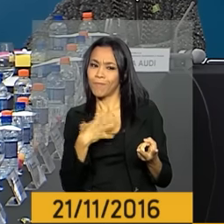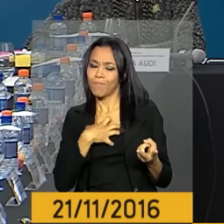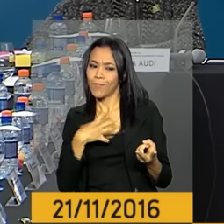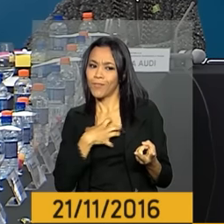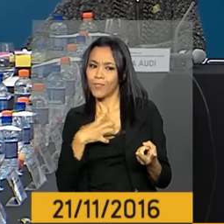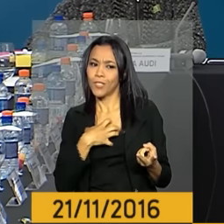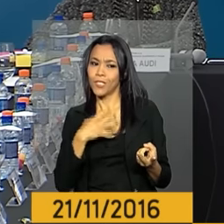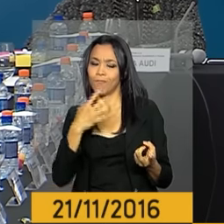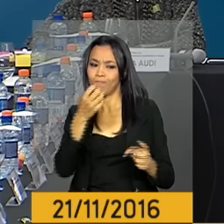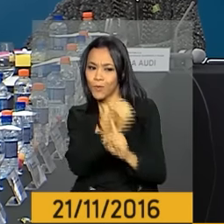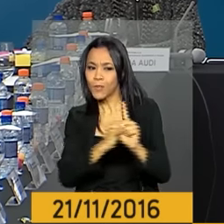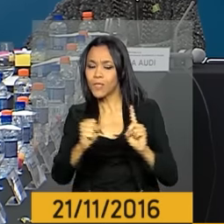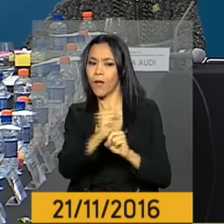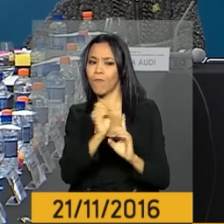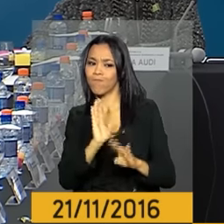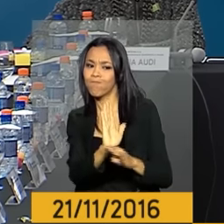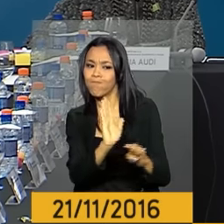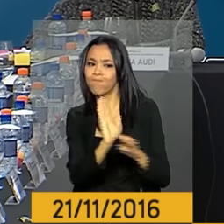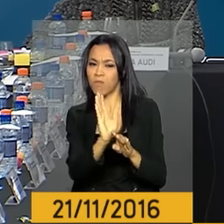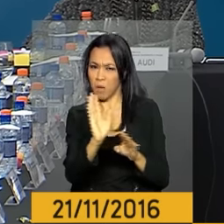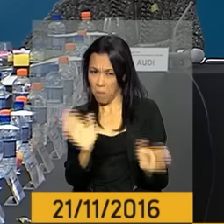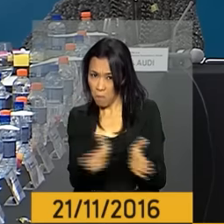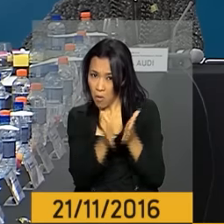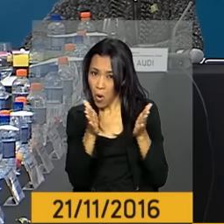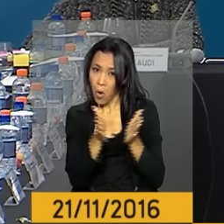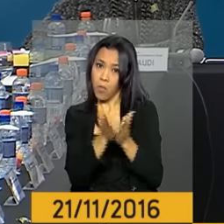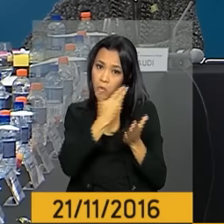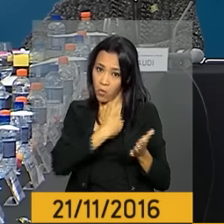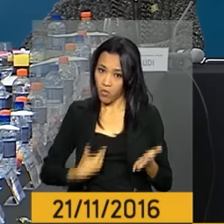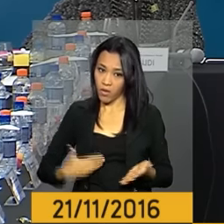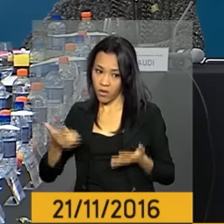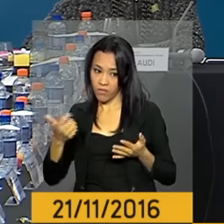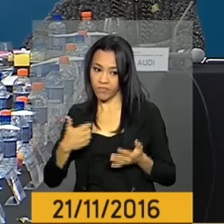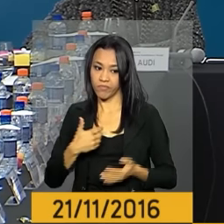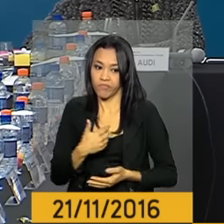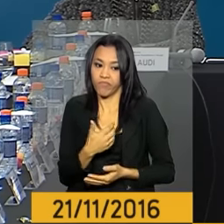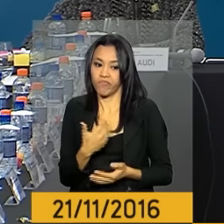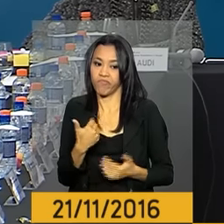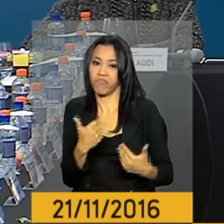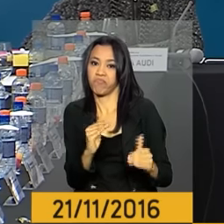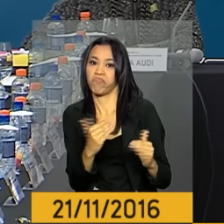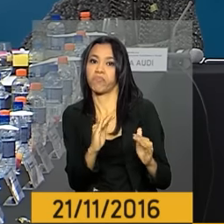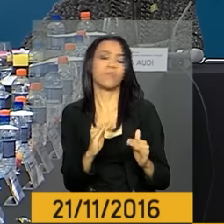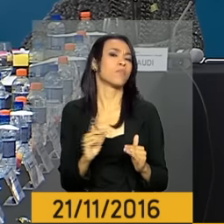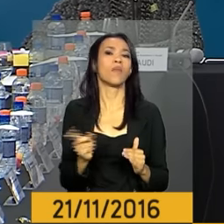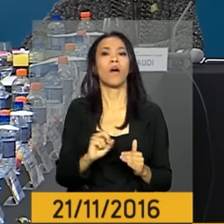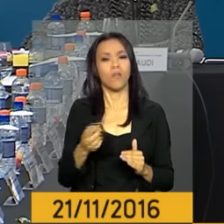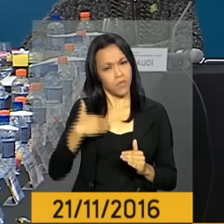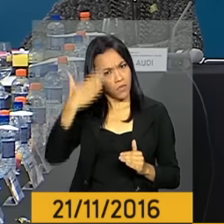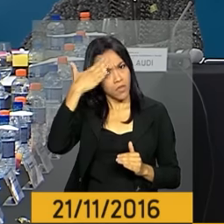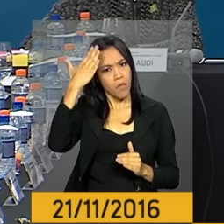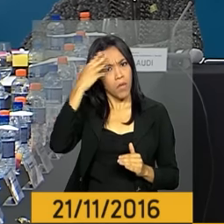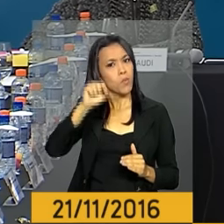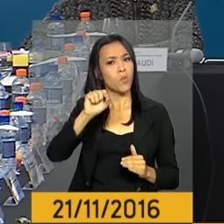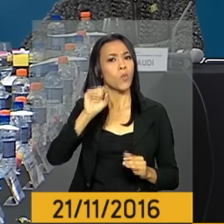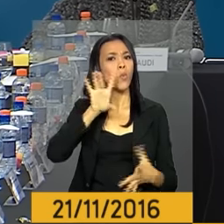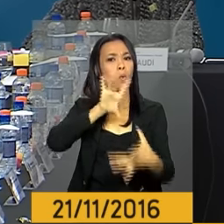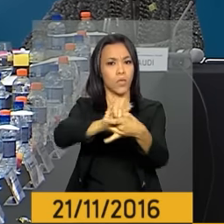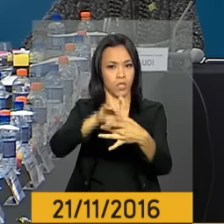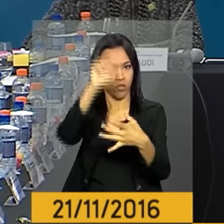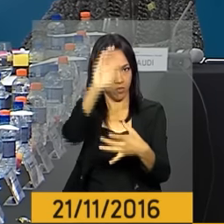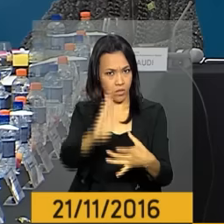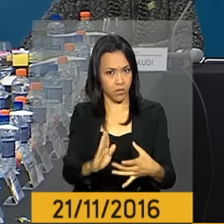ignoramos os mais carentes. Nós sabemos qual é a realidade brasileira, que